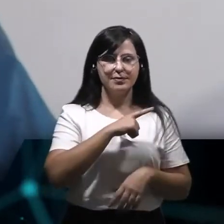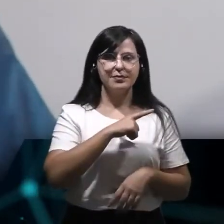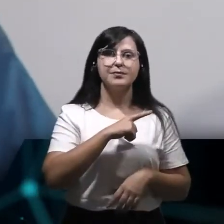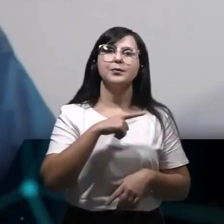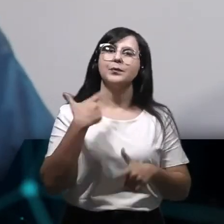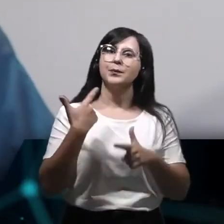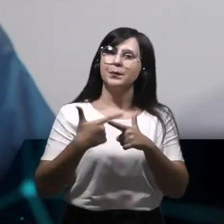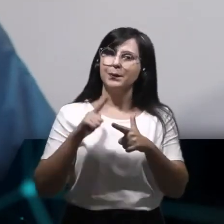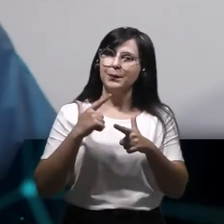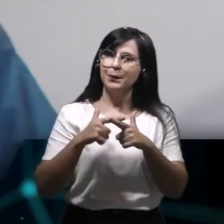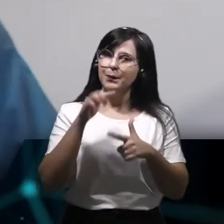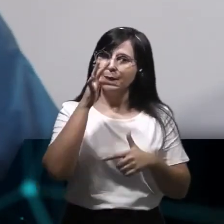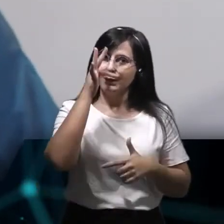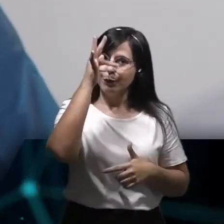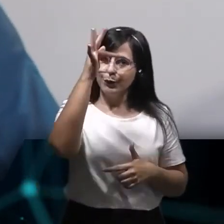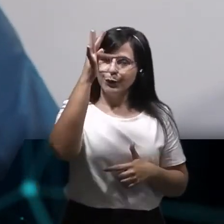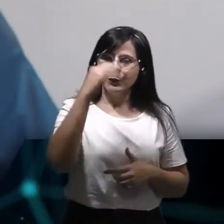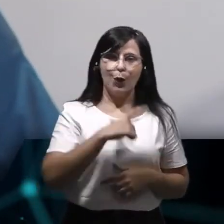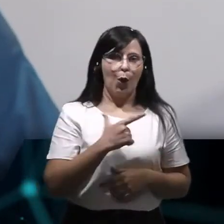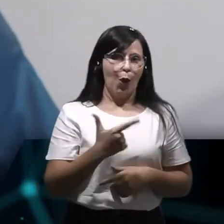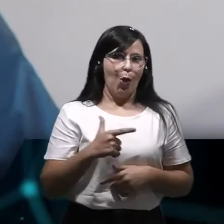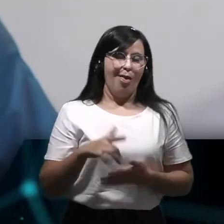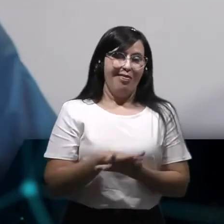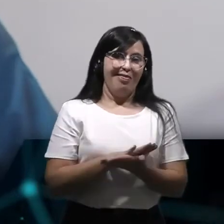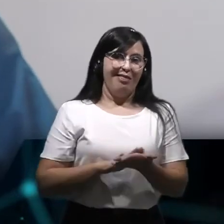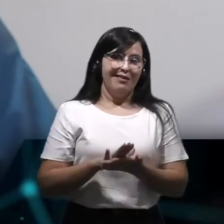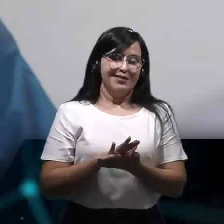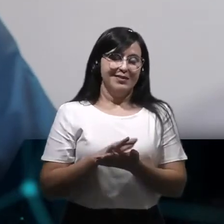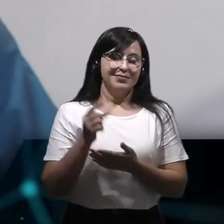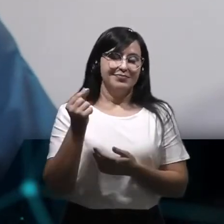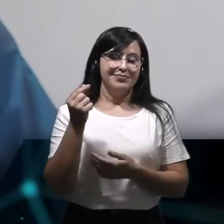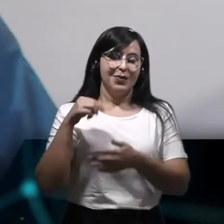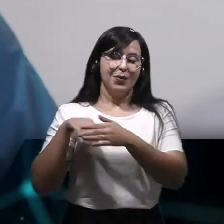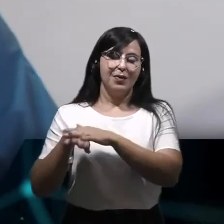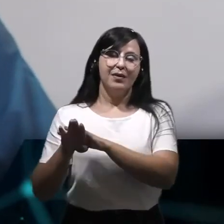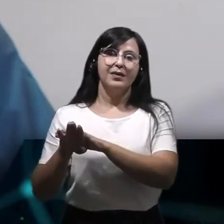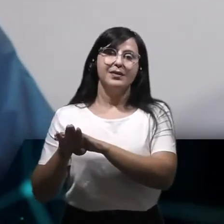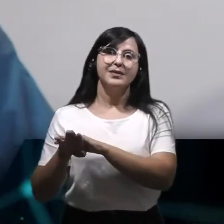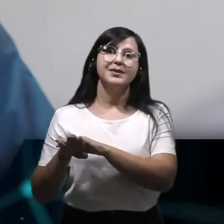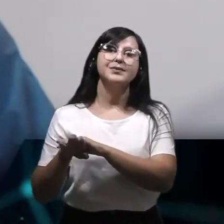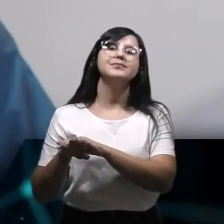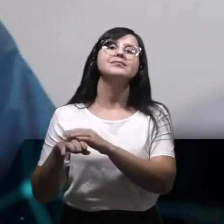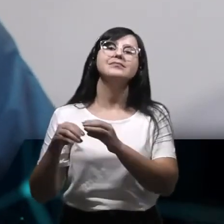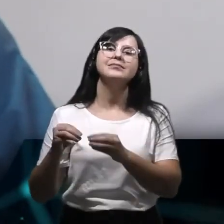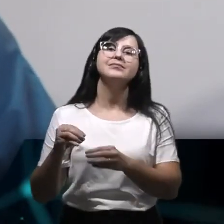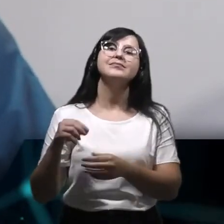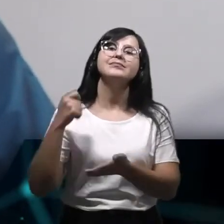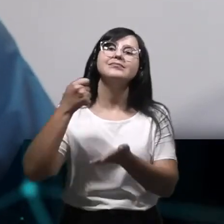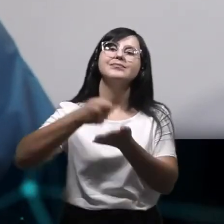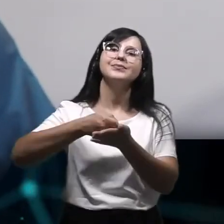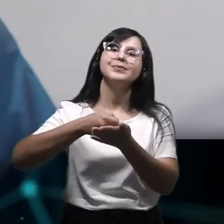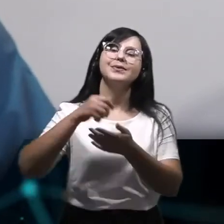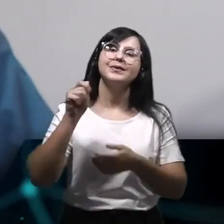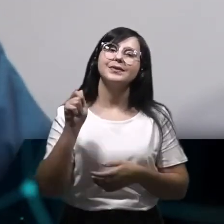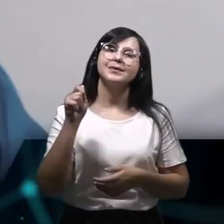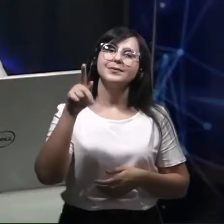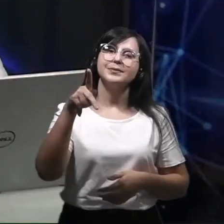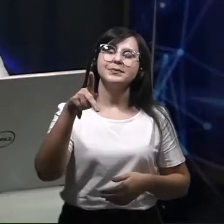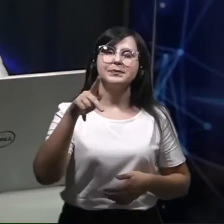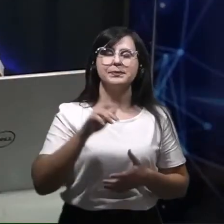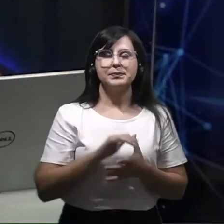complicada o empréstimo, porque hoje não se tem dinheiro guardado para pagar o direito do professor, direito do servidor, quando chegar ao ponto de se